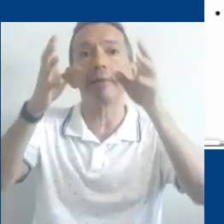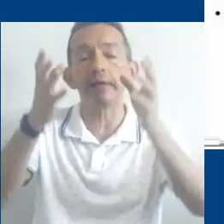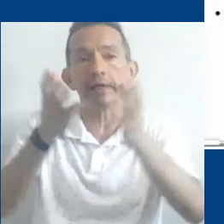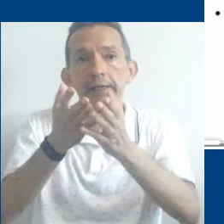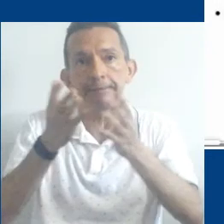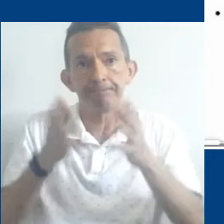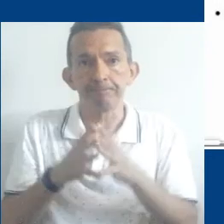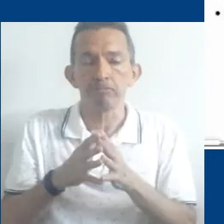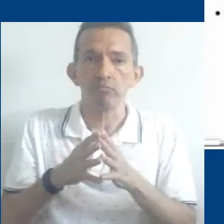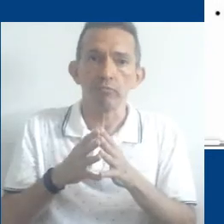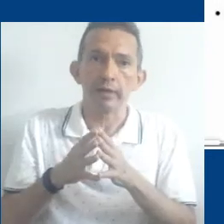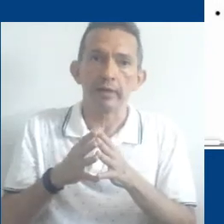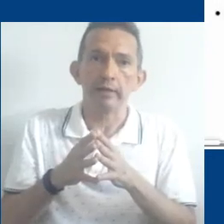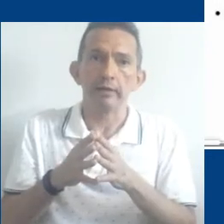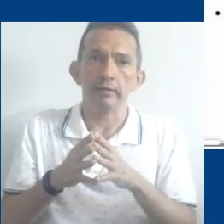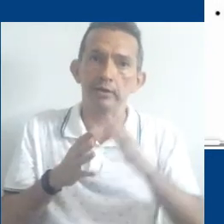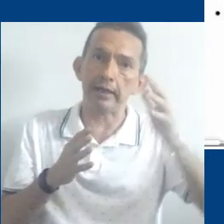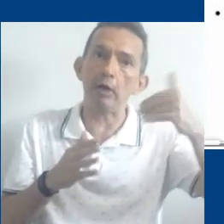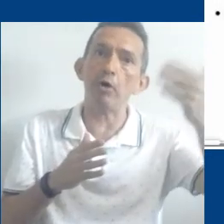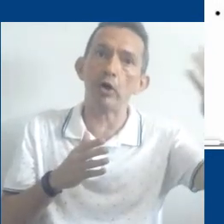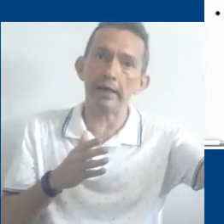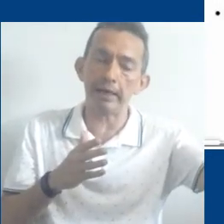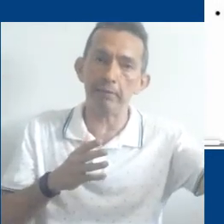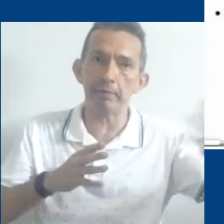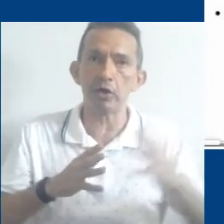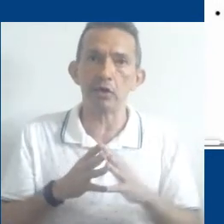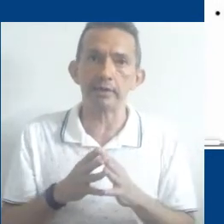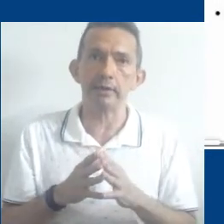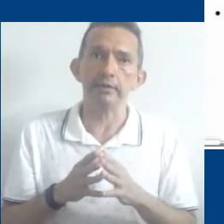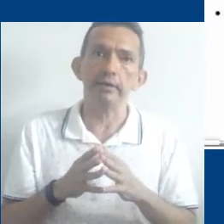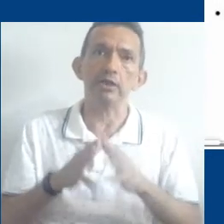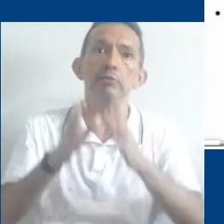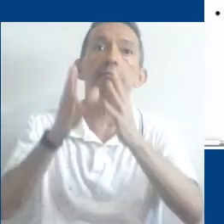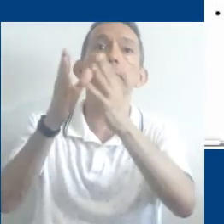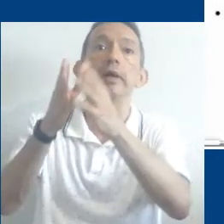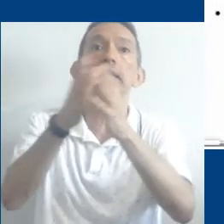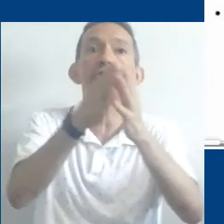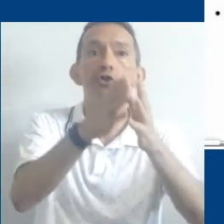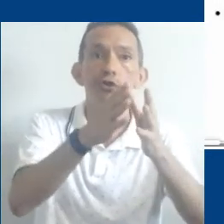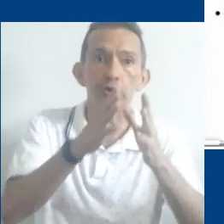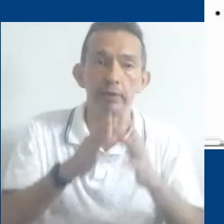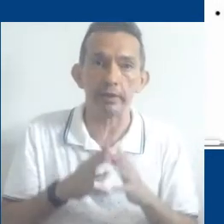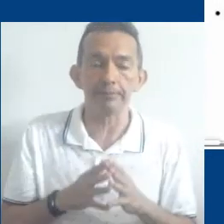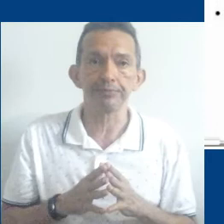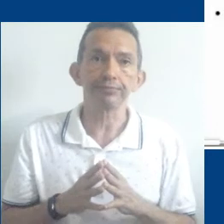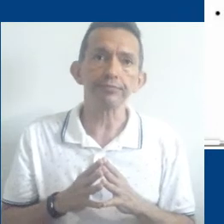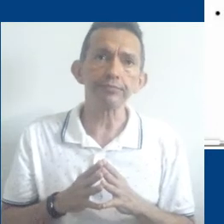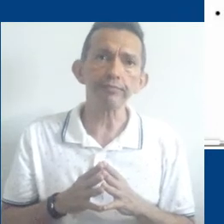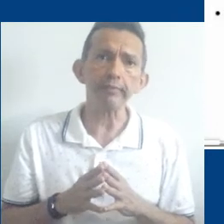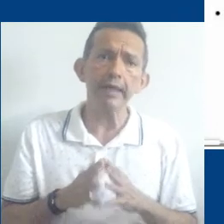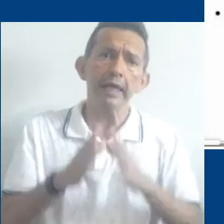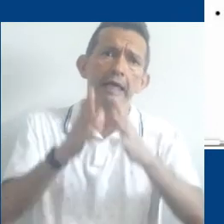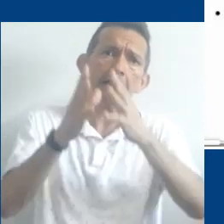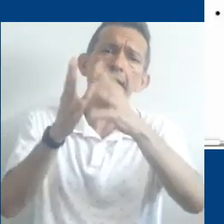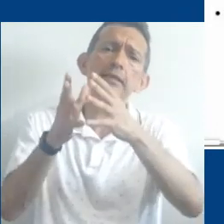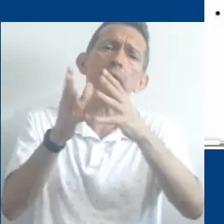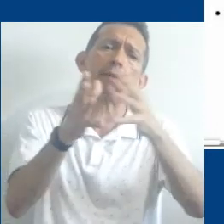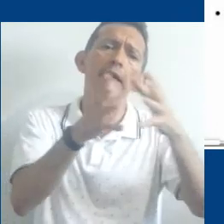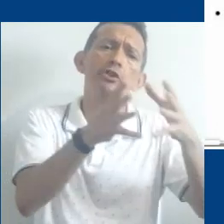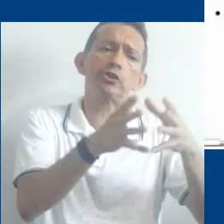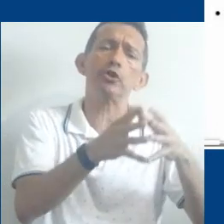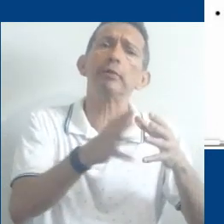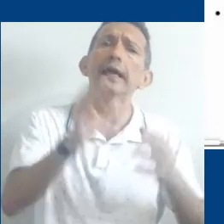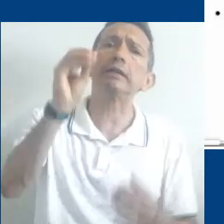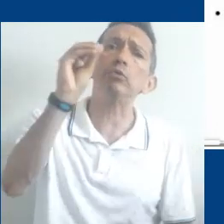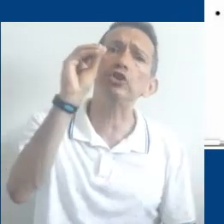uma membrana, já que ele é uma organela membranosa, a gente chama de membrana lisossômica. E essa